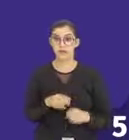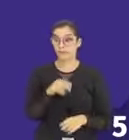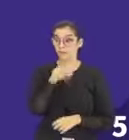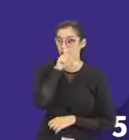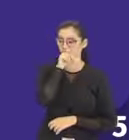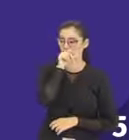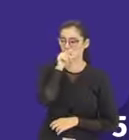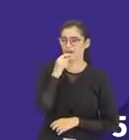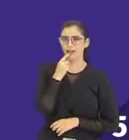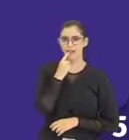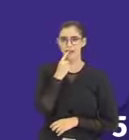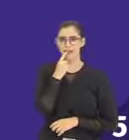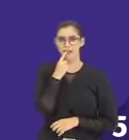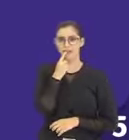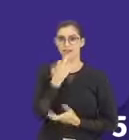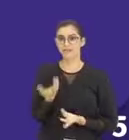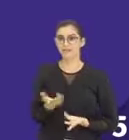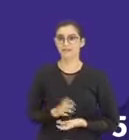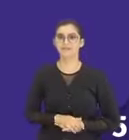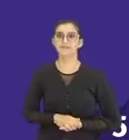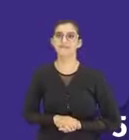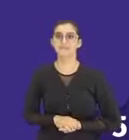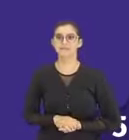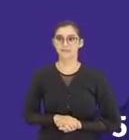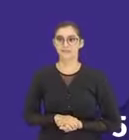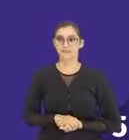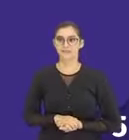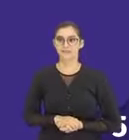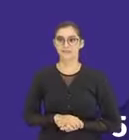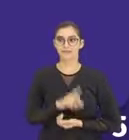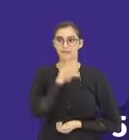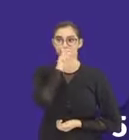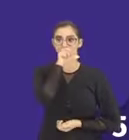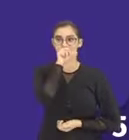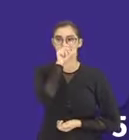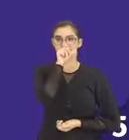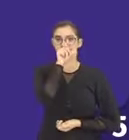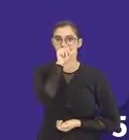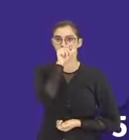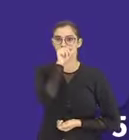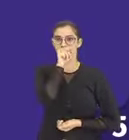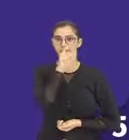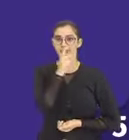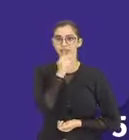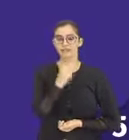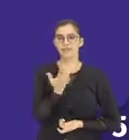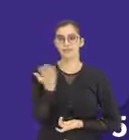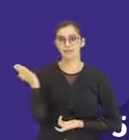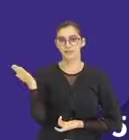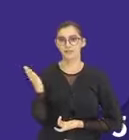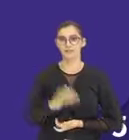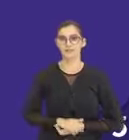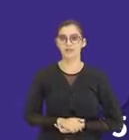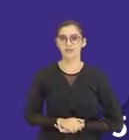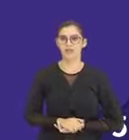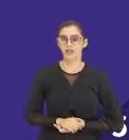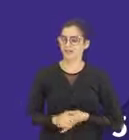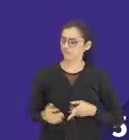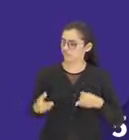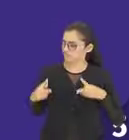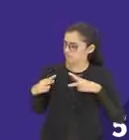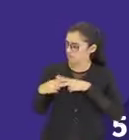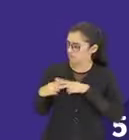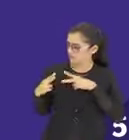Pelo amor de Cristo, né? Um passarinho com dente aqui, galera. Olha aqui. né? Tá brigando, ó. Ele tá brigando